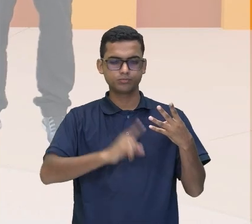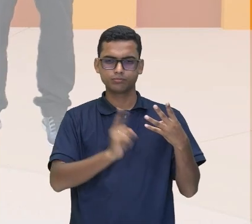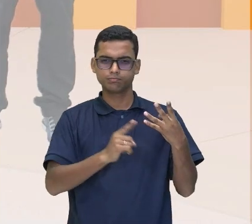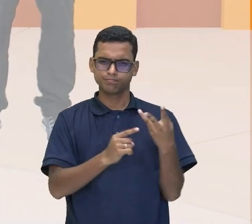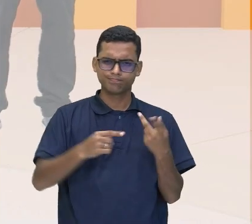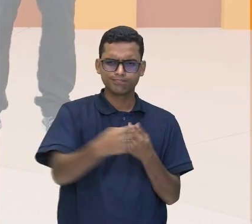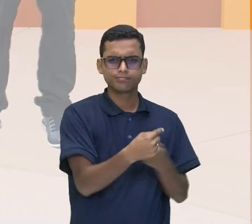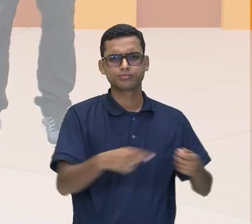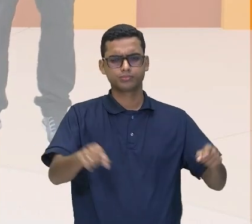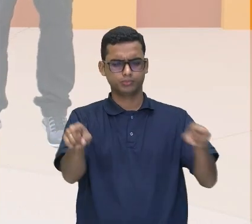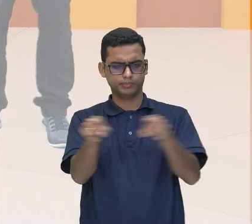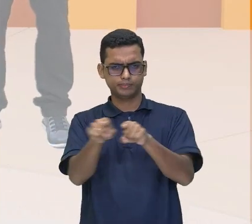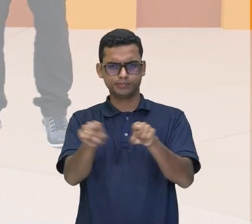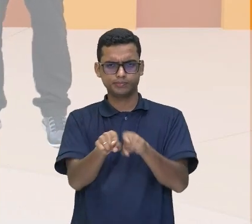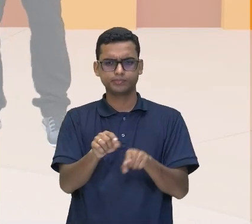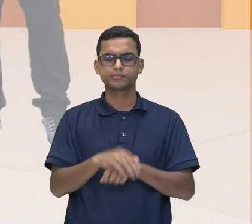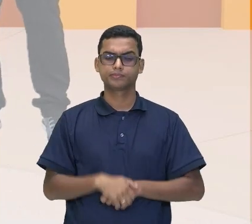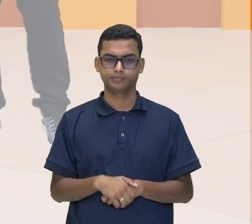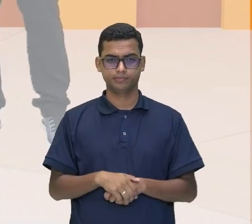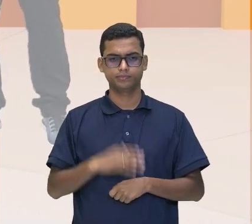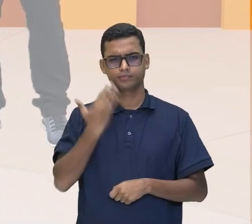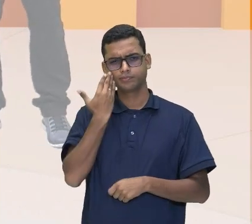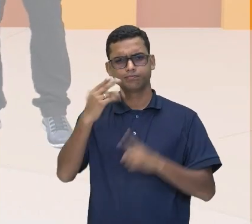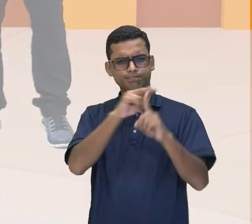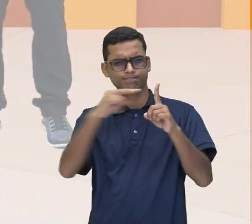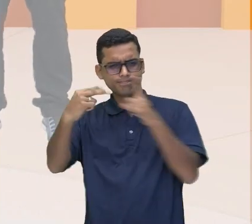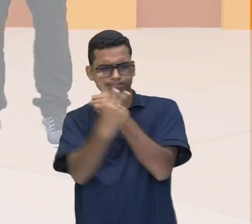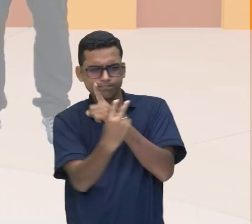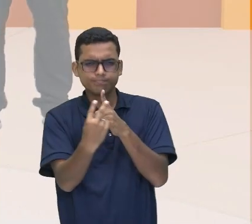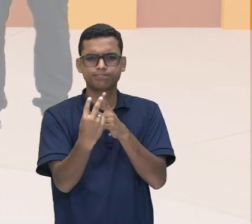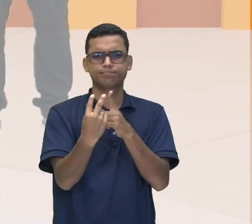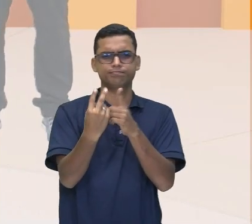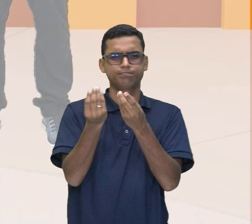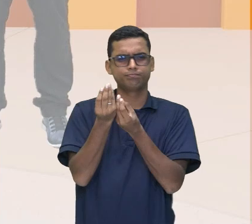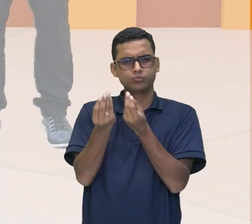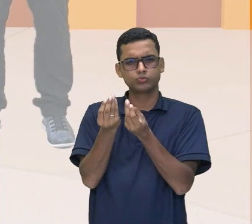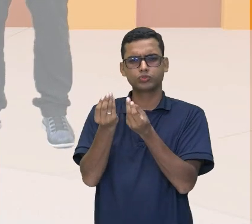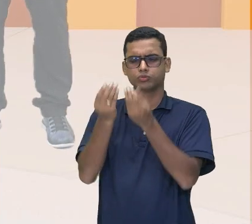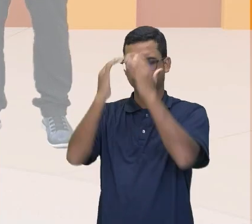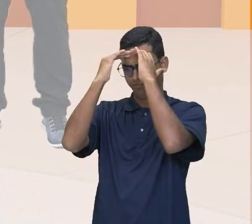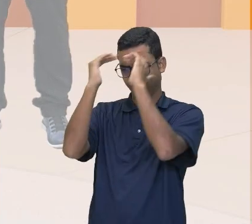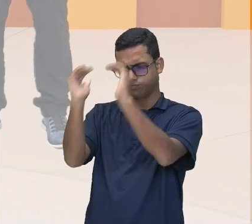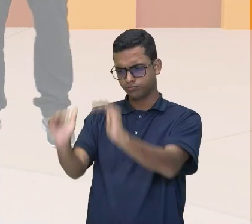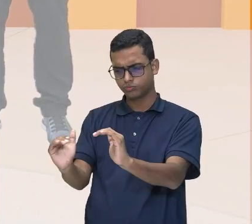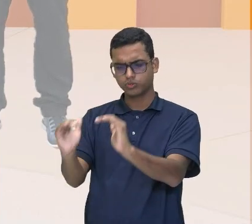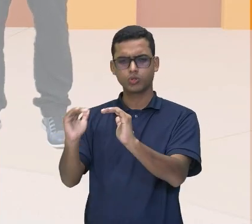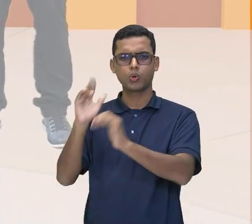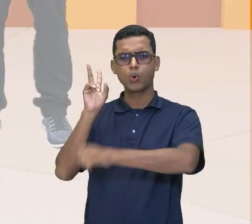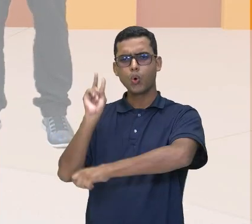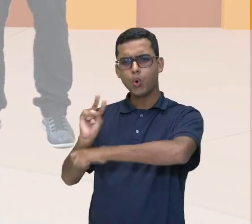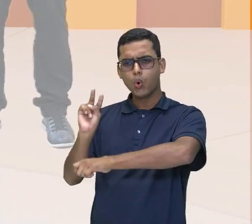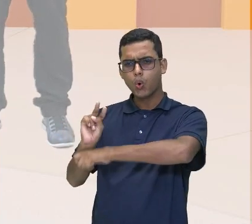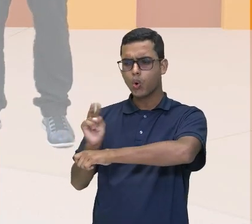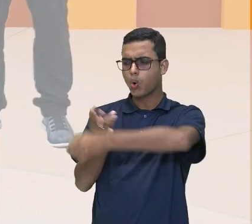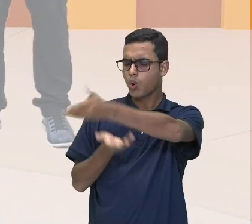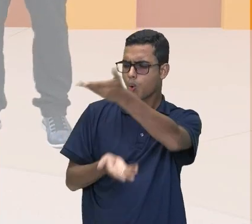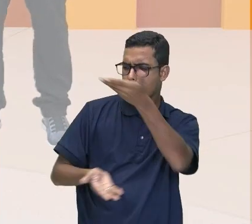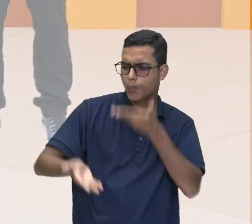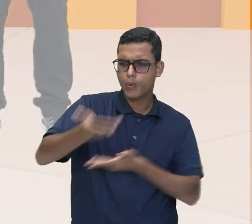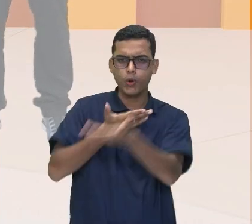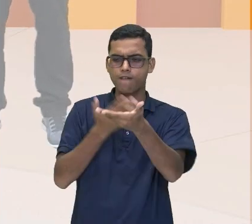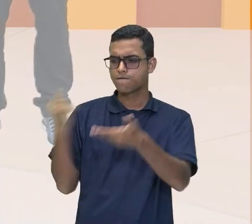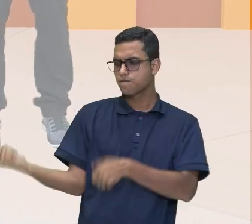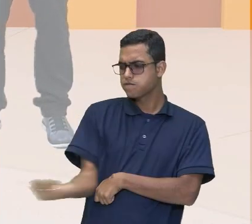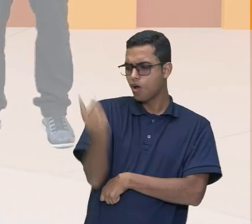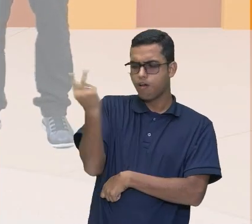você pode ver que é esse olhar, né, de alteridade, esse olhar de cuidar do outro, de valorizar